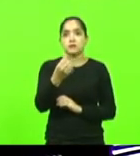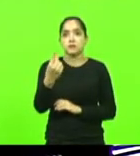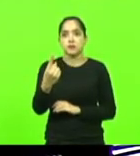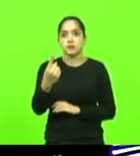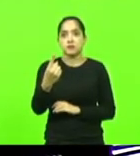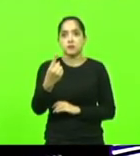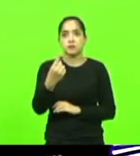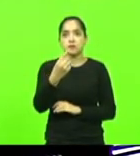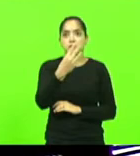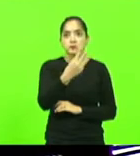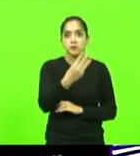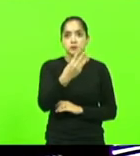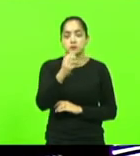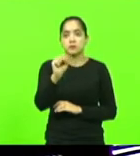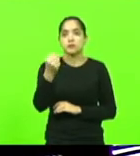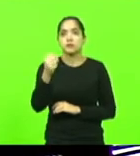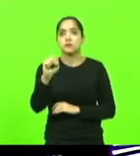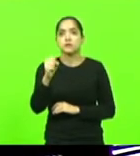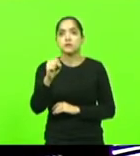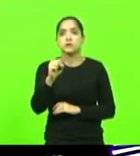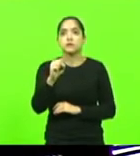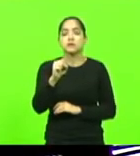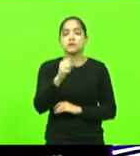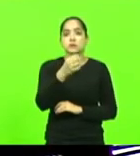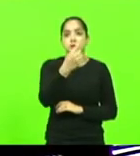361/2020 e 38 e